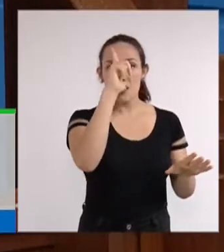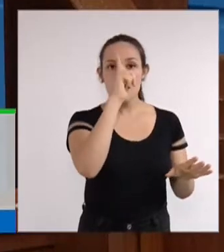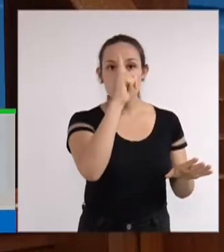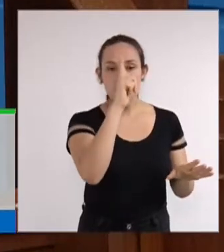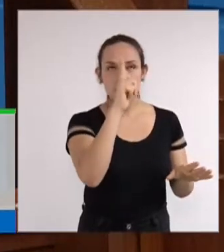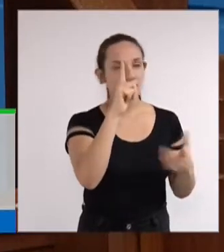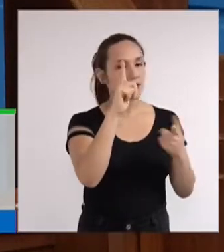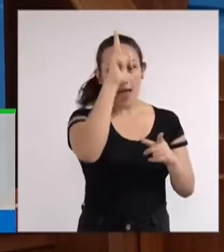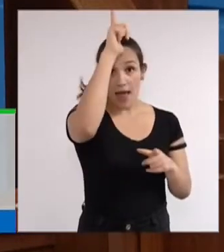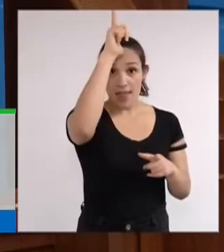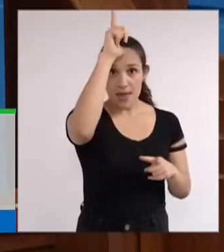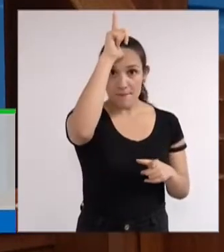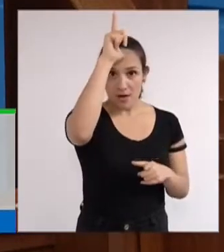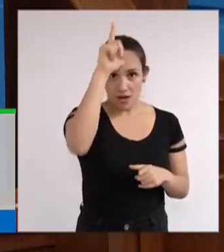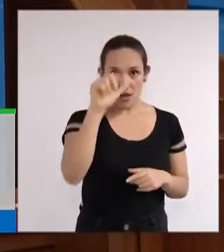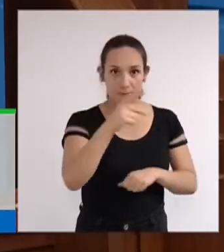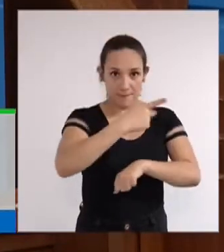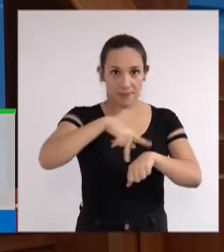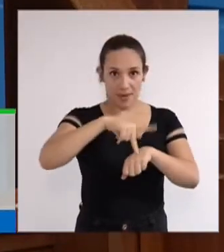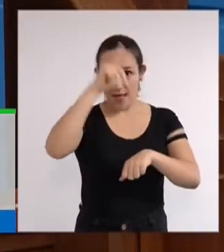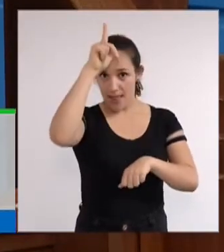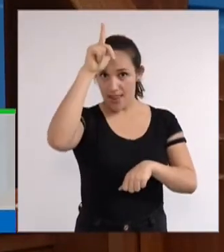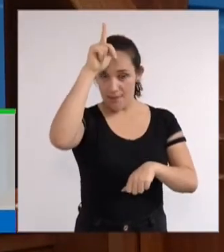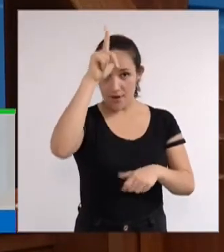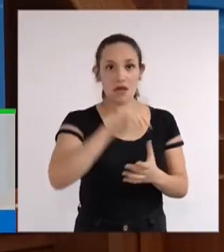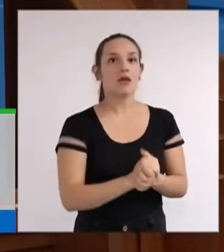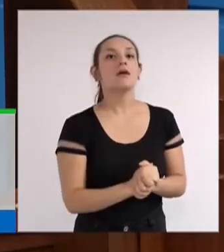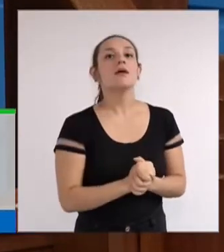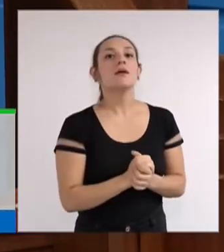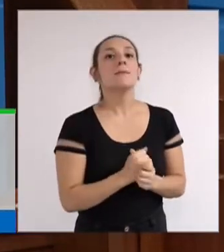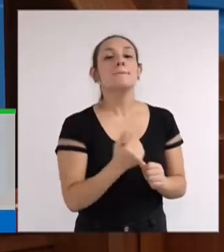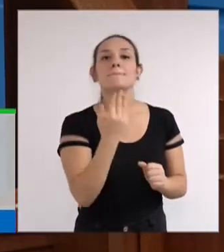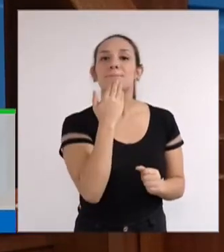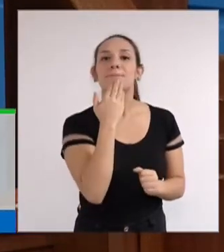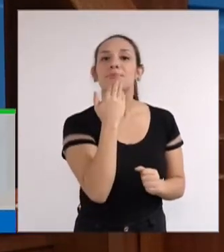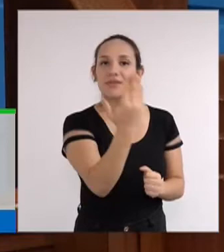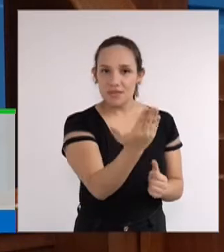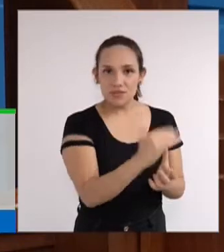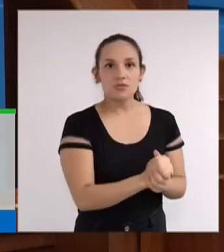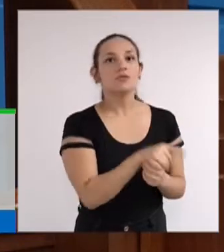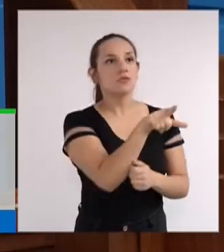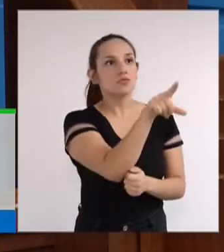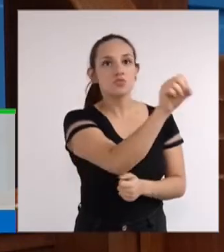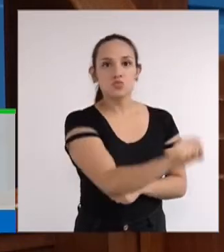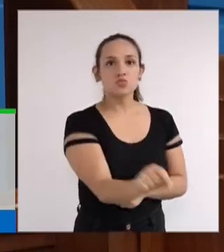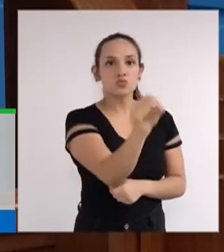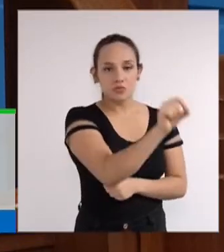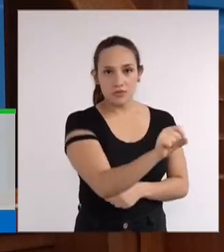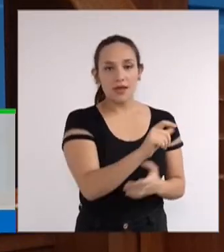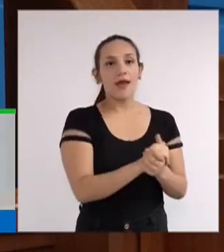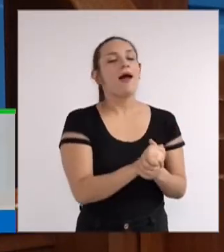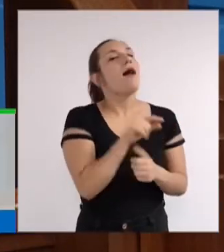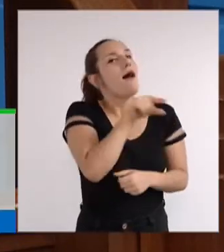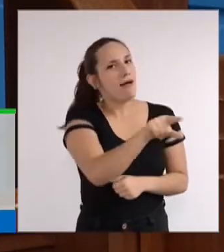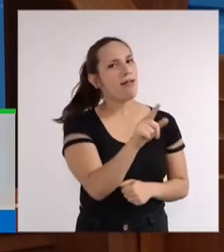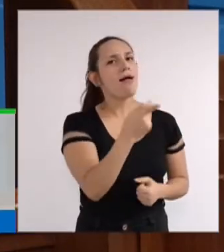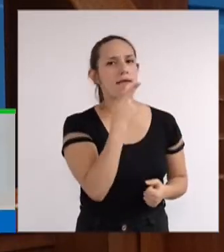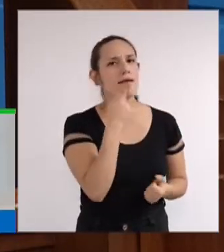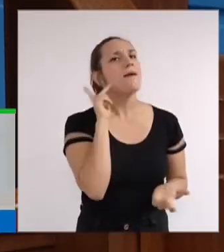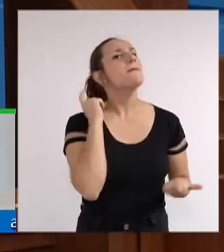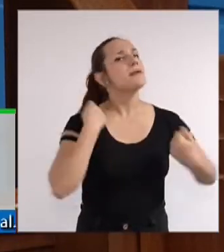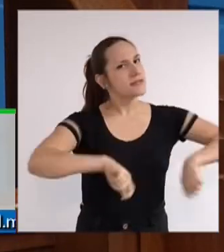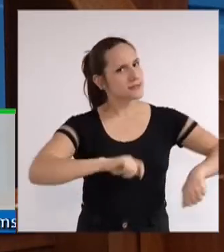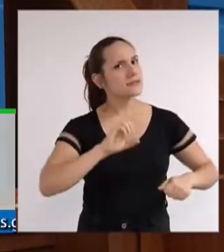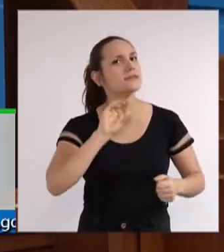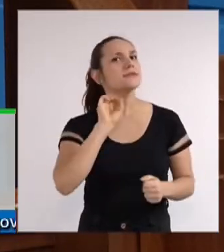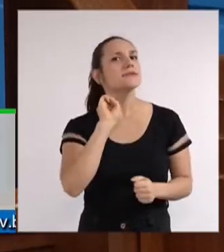todos. Não existe publicidade, se a publicidade do escrutínio é só para os técnicos do sistema do serviço eleitoral,